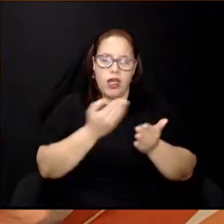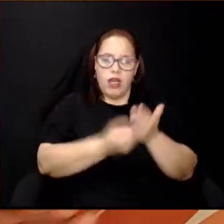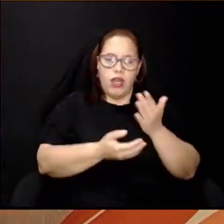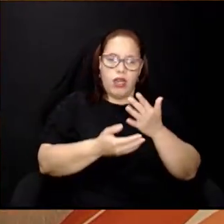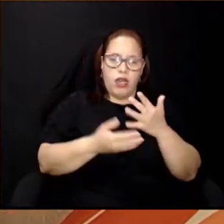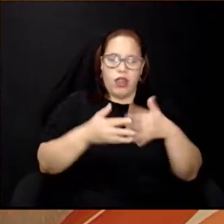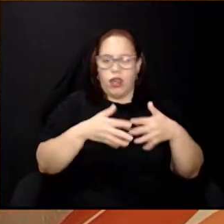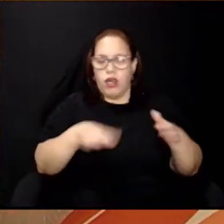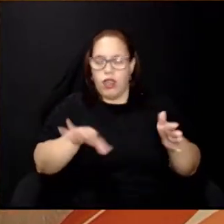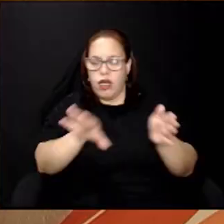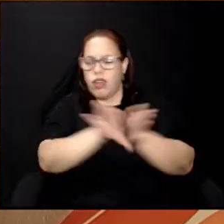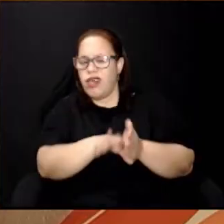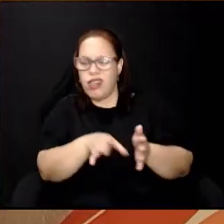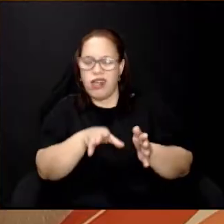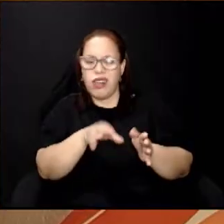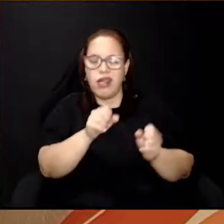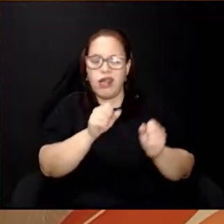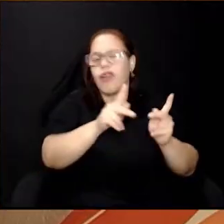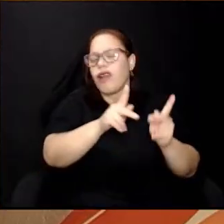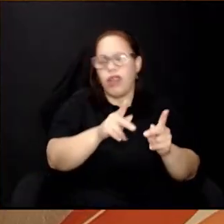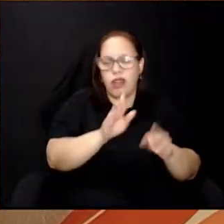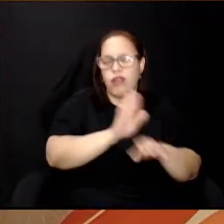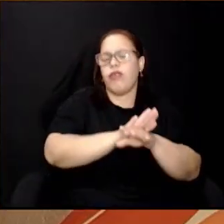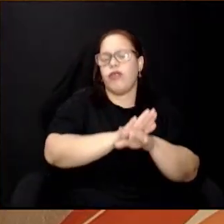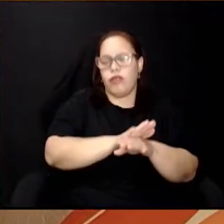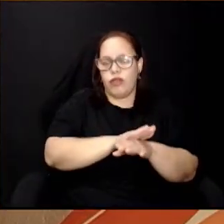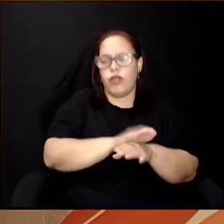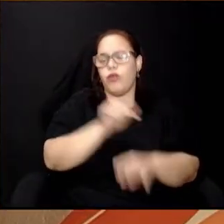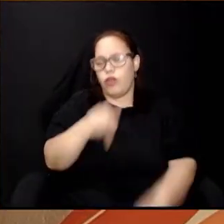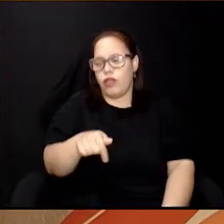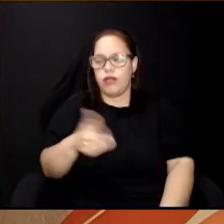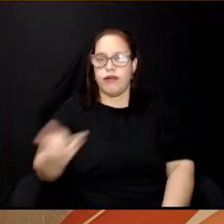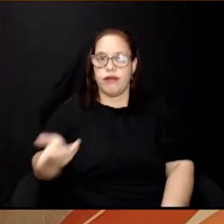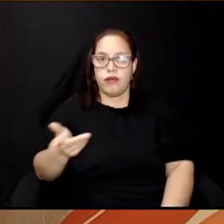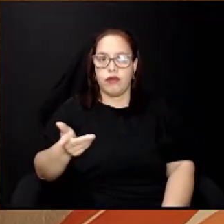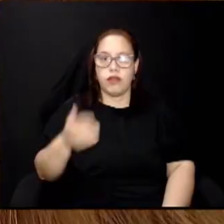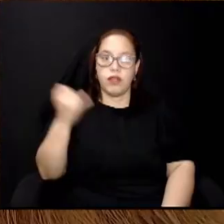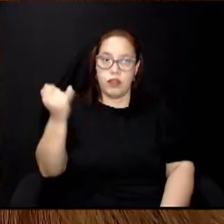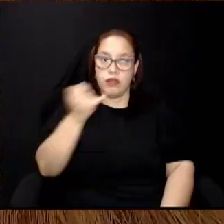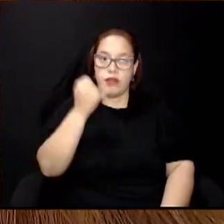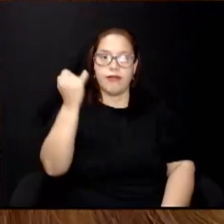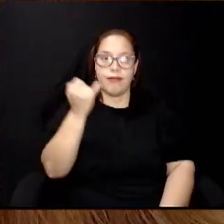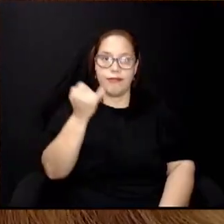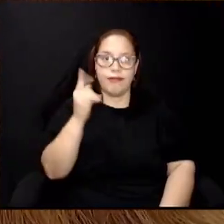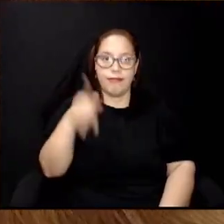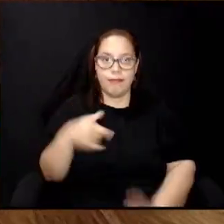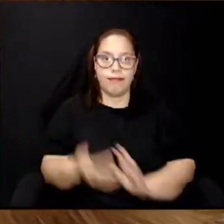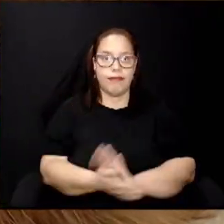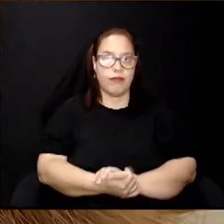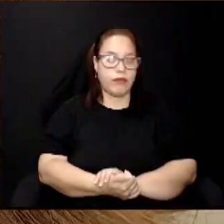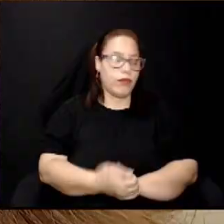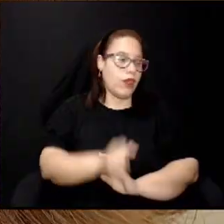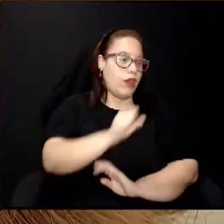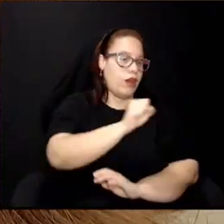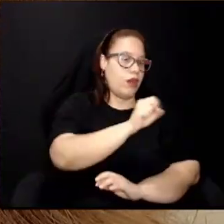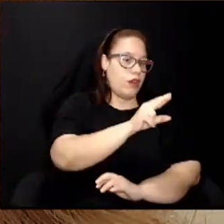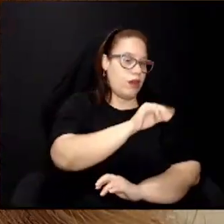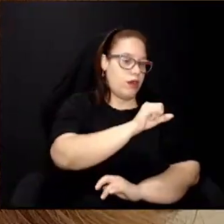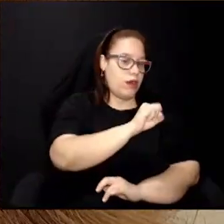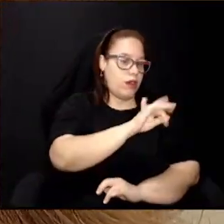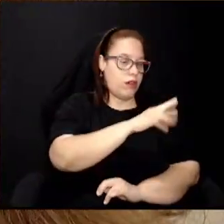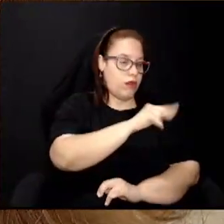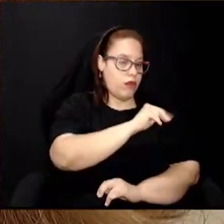fala: sai, deixa que eu tomo conta aqui, porque isso é muito importante, né? Suzy Ferraz sonhou em